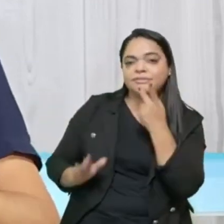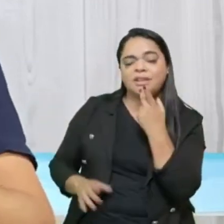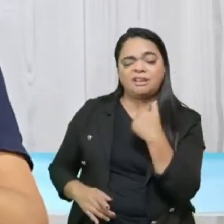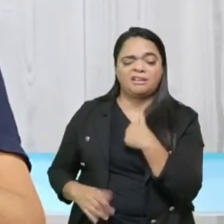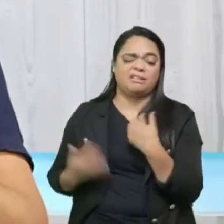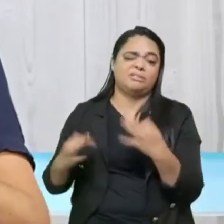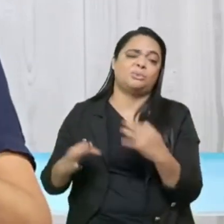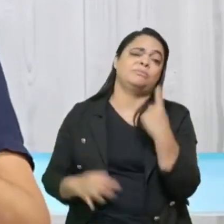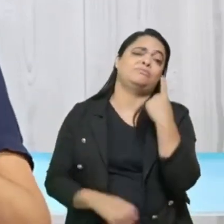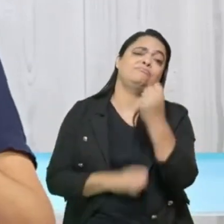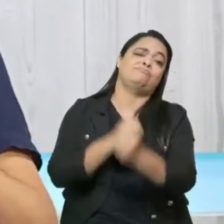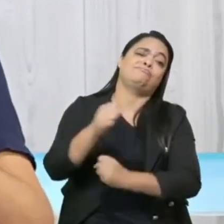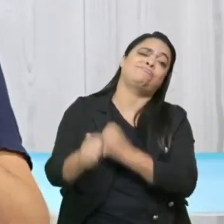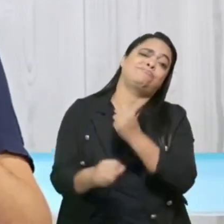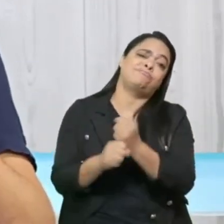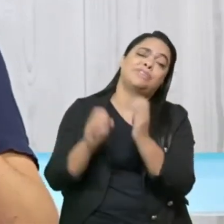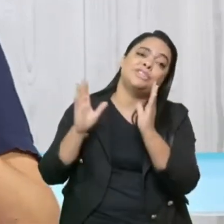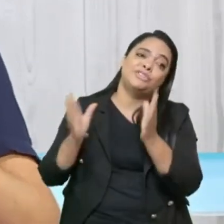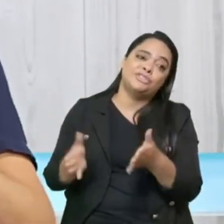sinto dor.